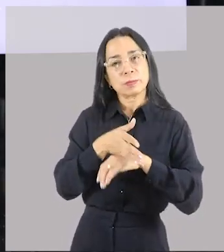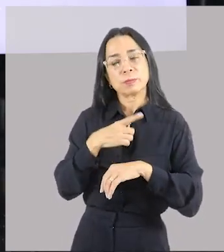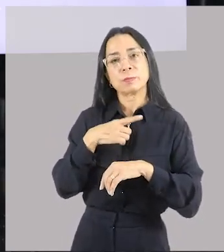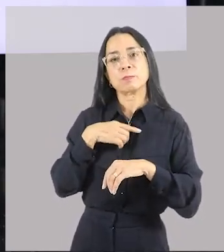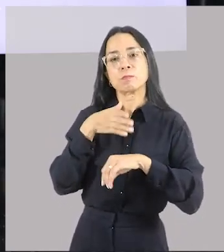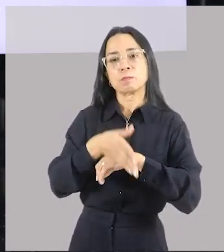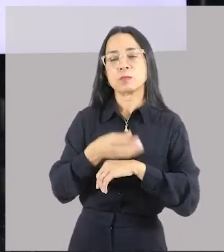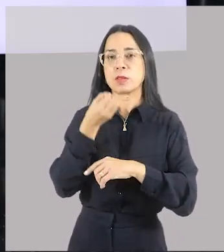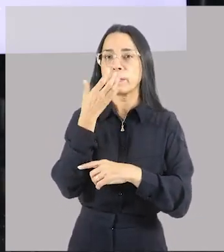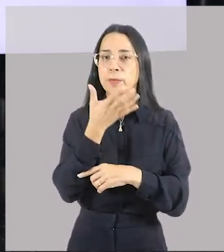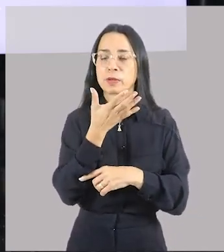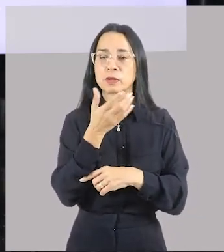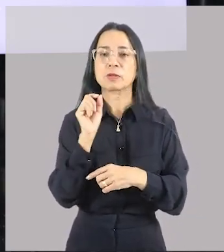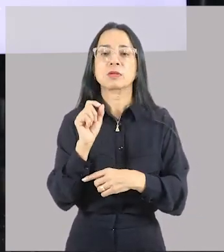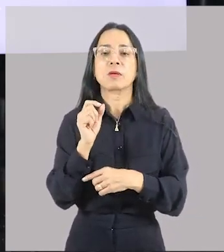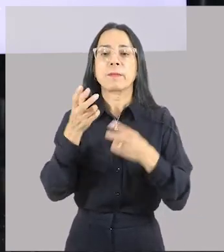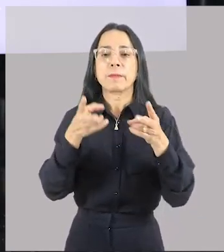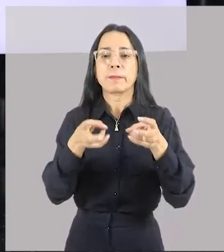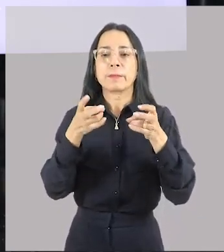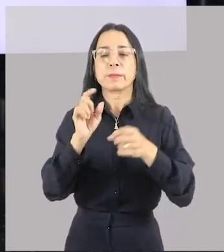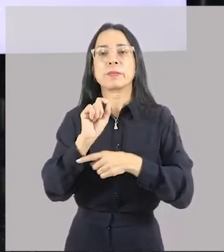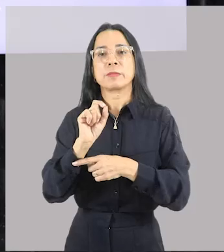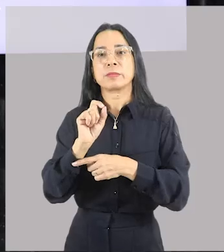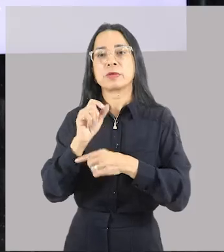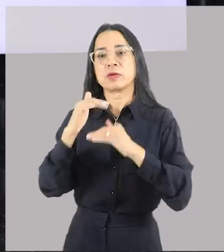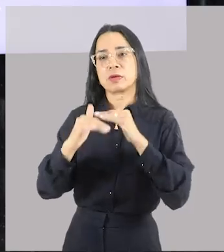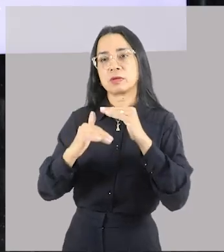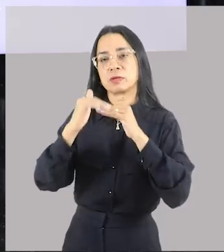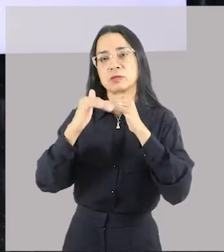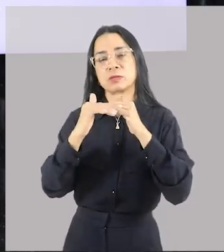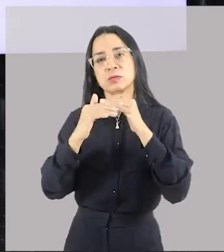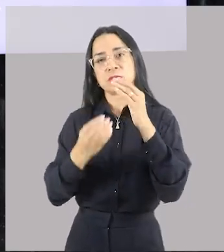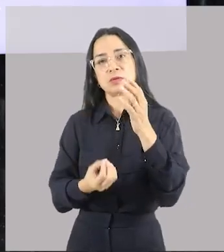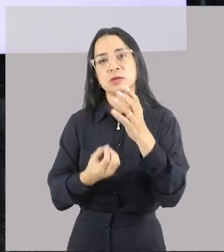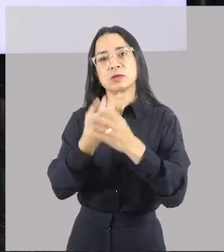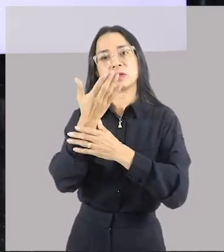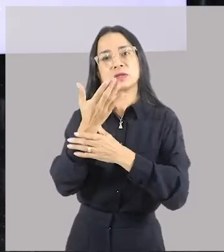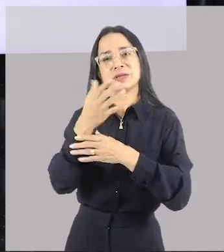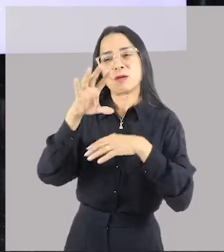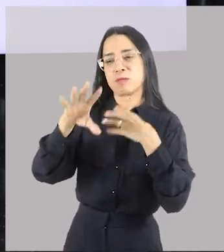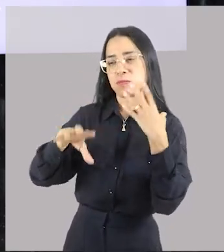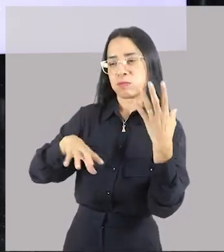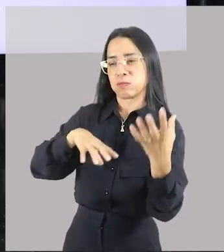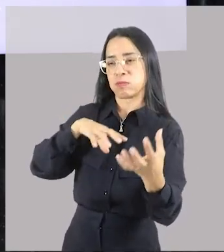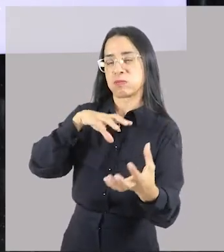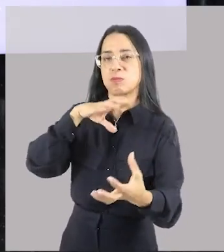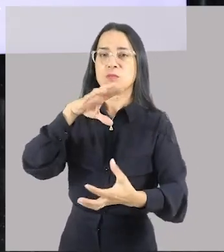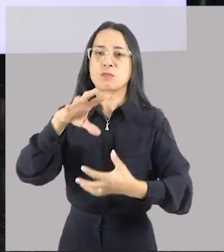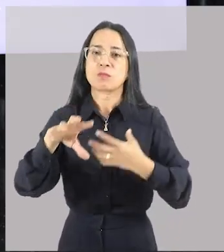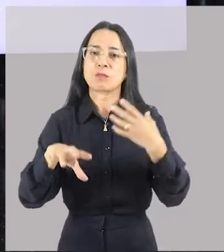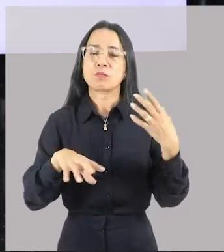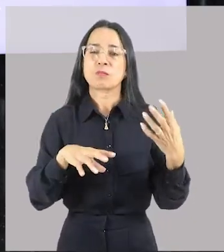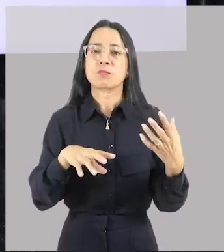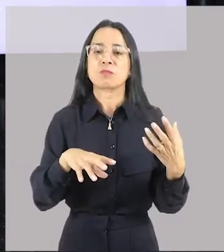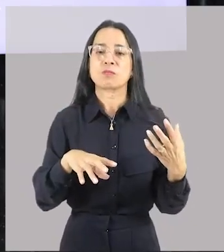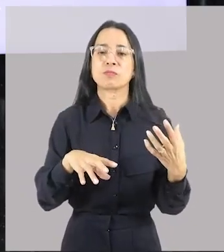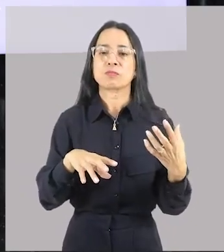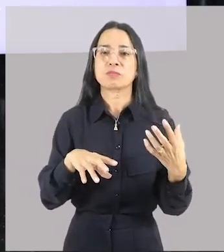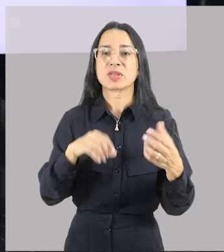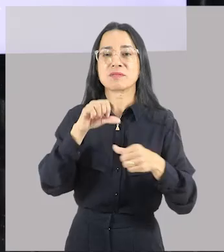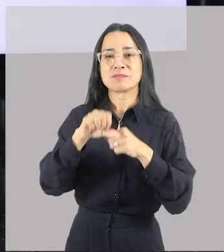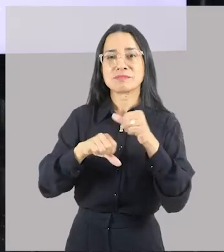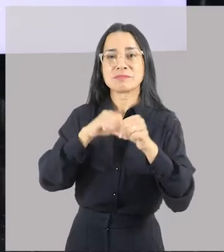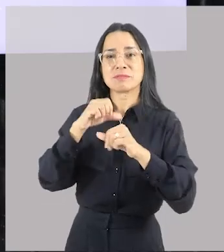esses bens. Então você percebe que a desigualdade ela vai criando uma bola de neve, metaforicamente falando. Ela vai criando